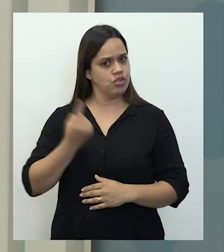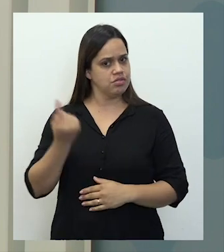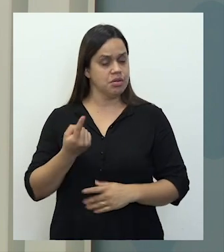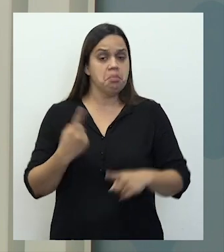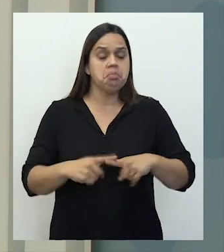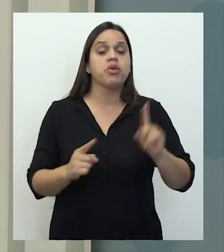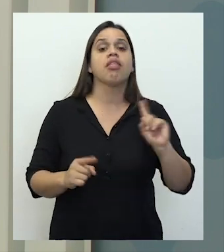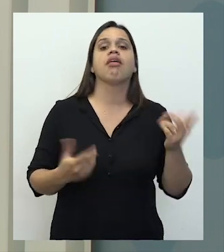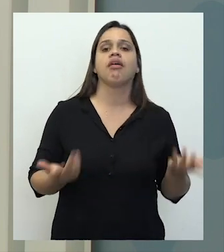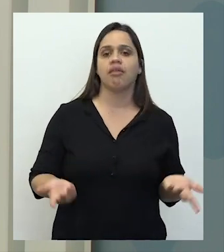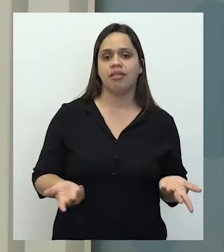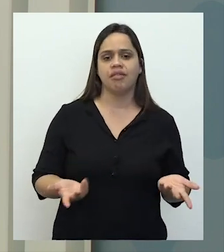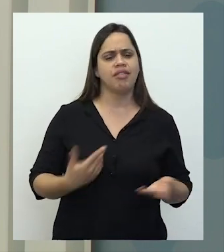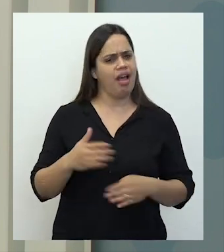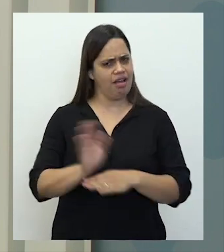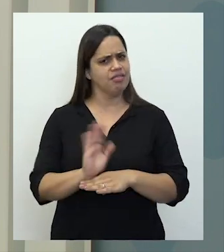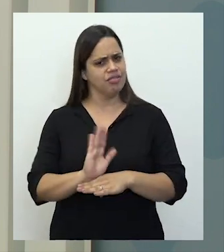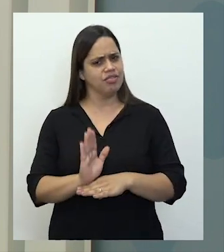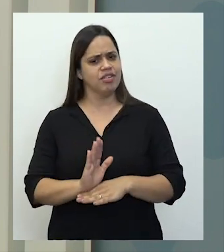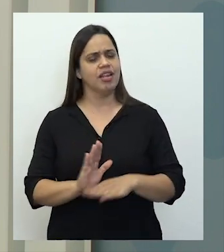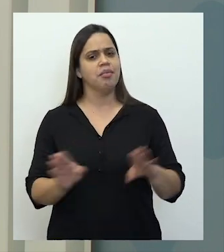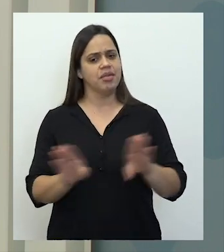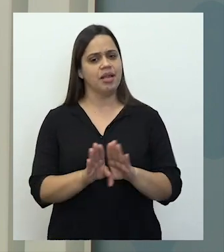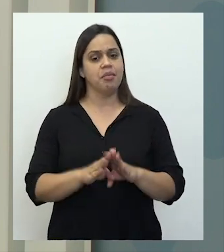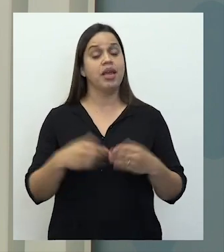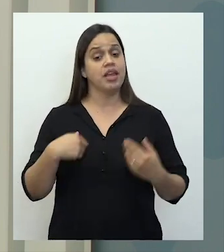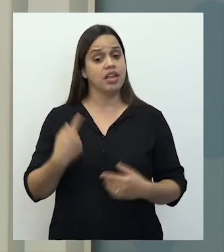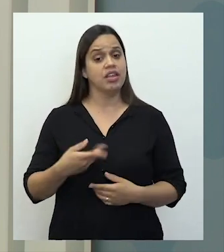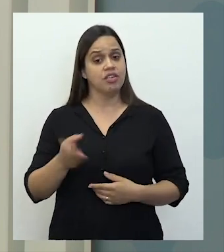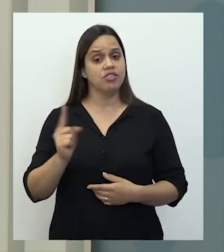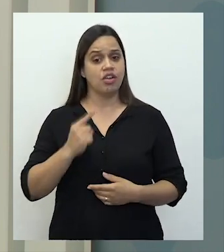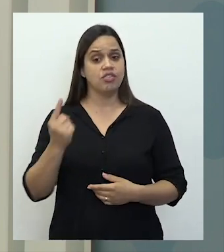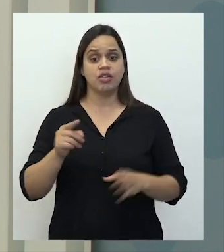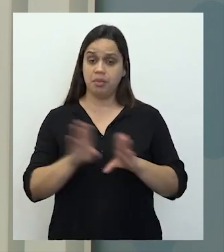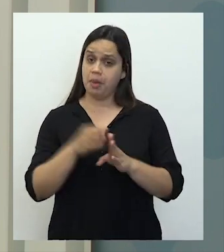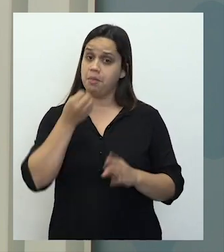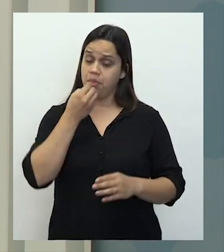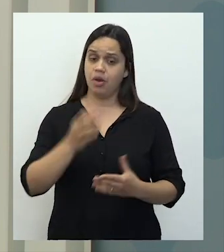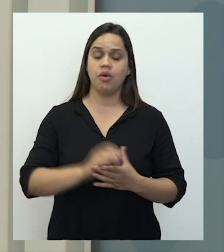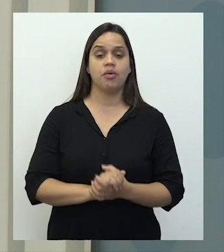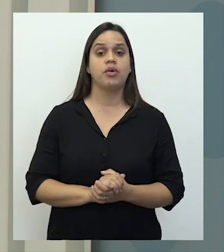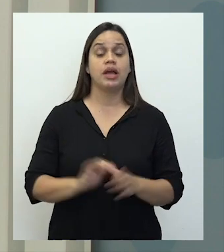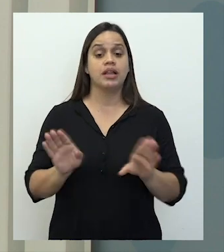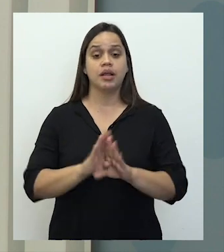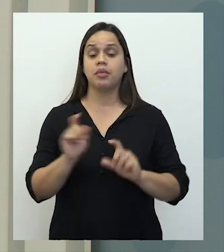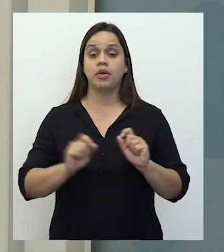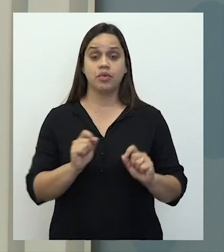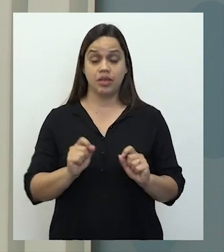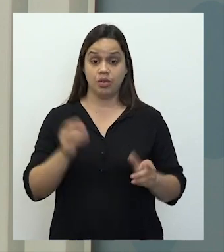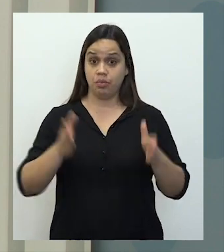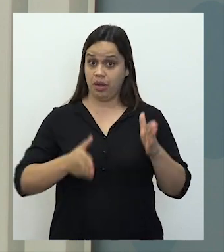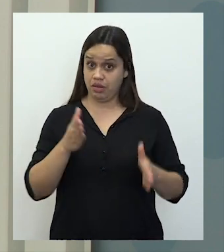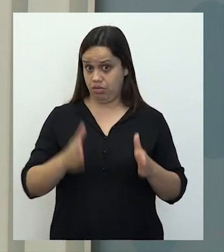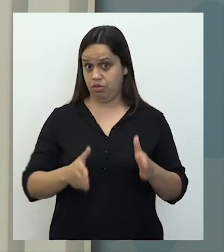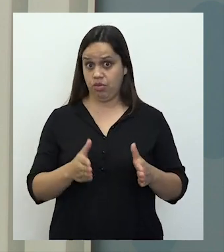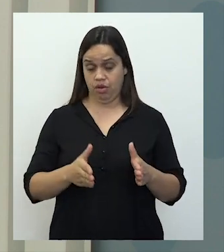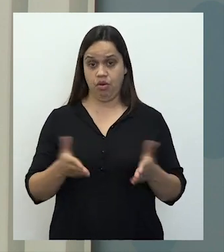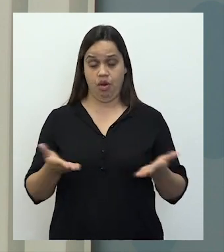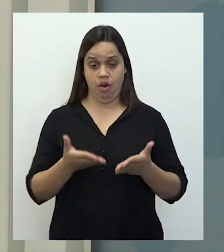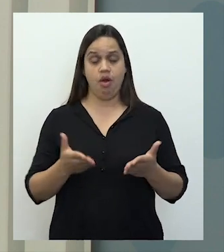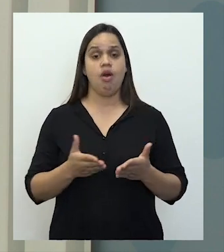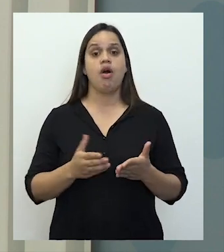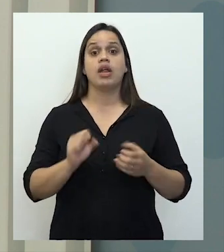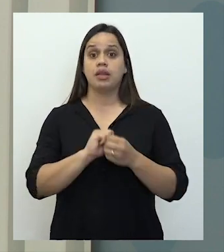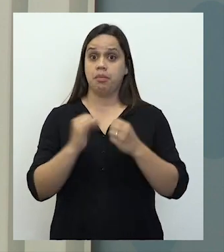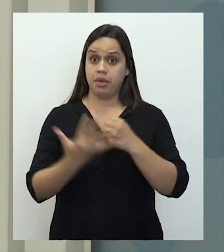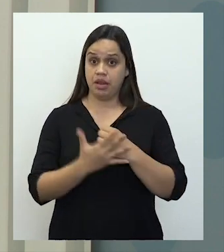isso aí, o cinema é tão legal que sozinho tem graça também. E com relação à diversão durante a pandemia cultural, né, a cultura da pandemia, muitos